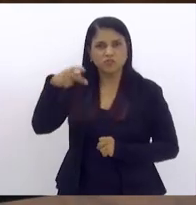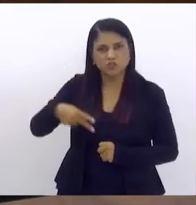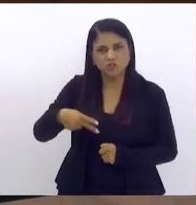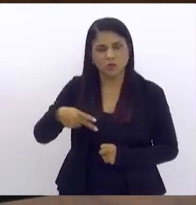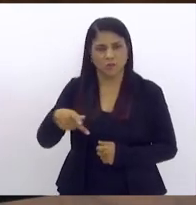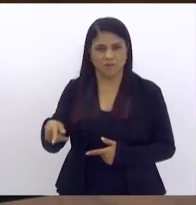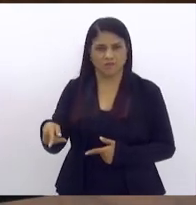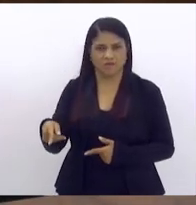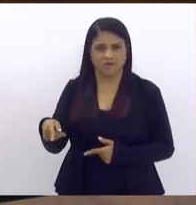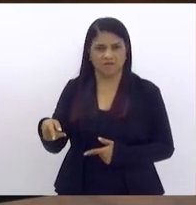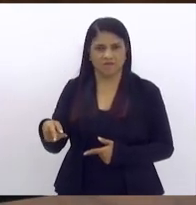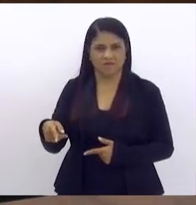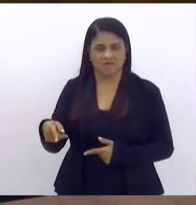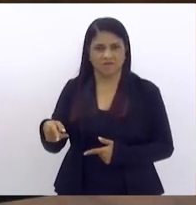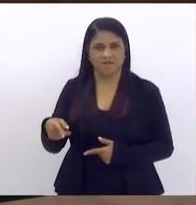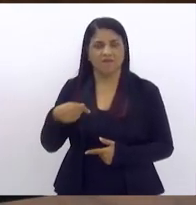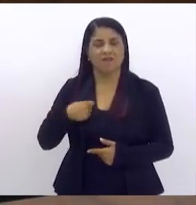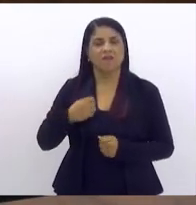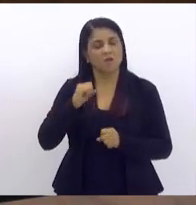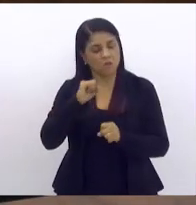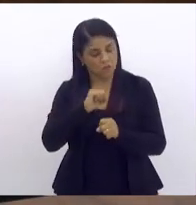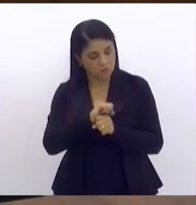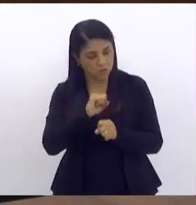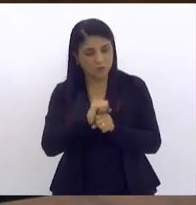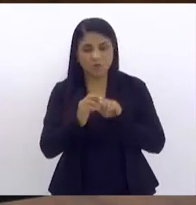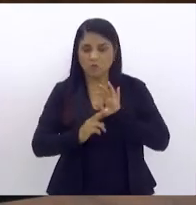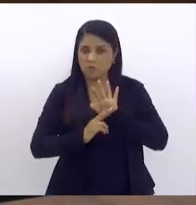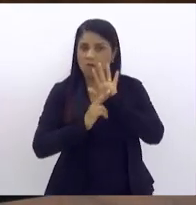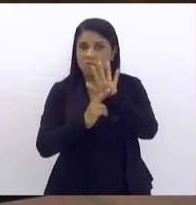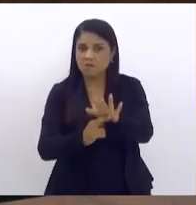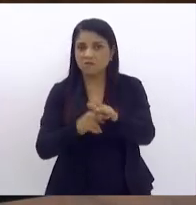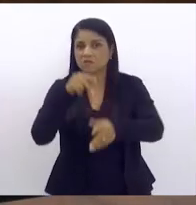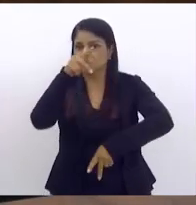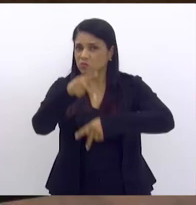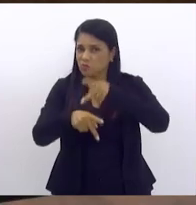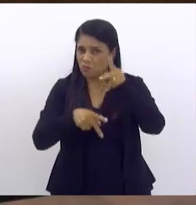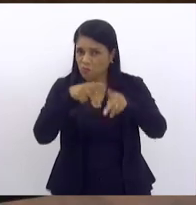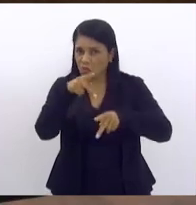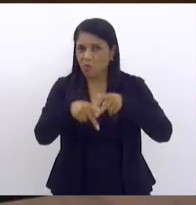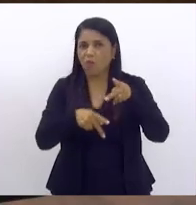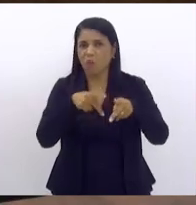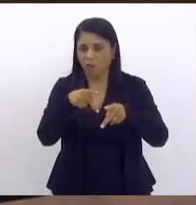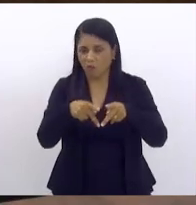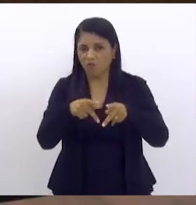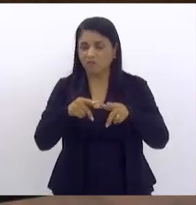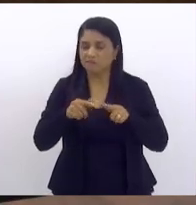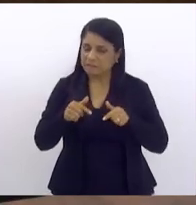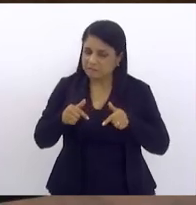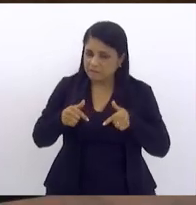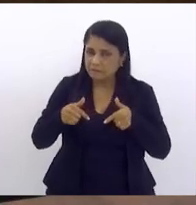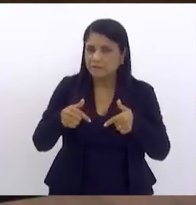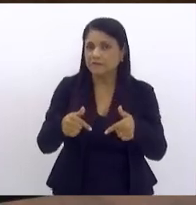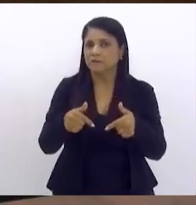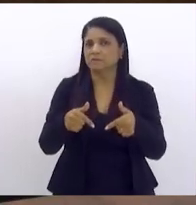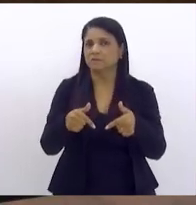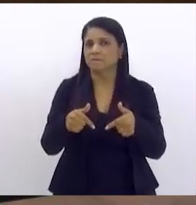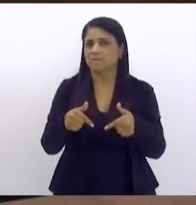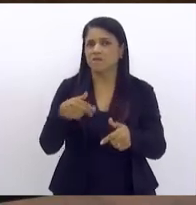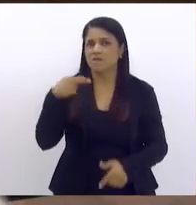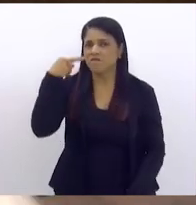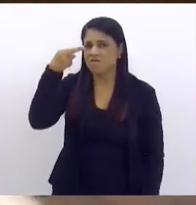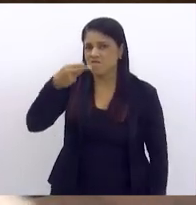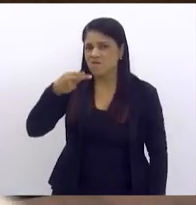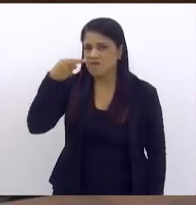espera, né, que o dirigente e o representante do povo, aquele que exerce a função de vereador